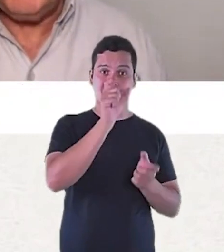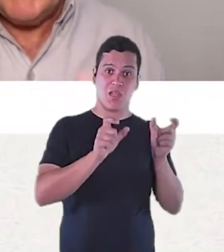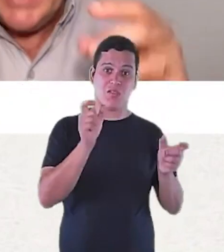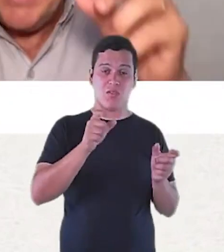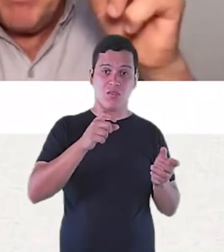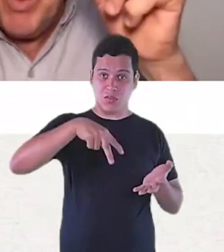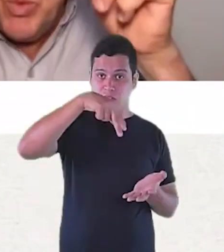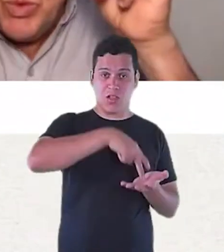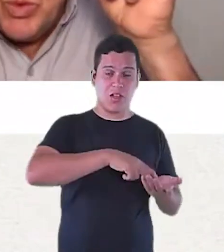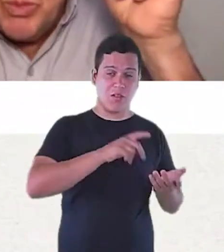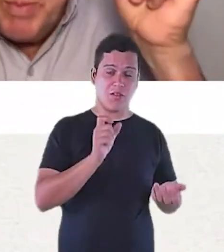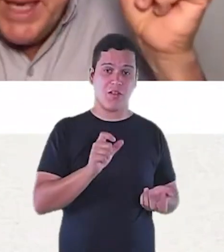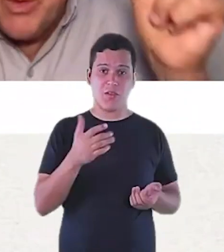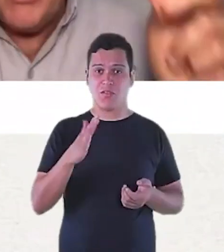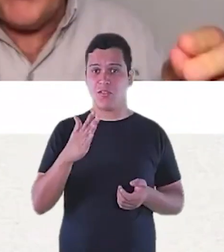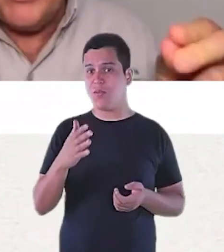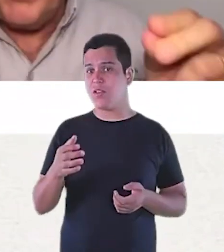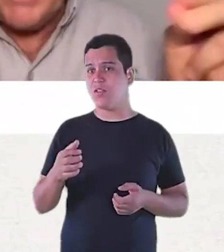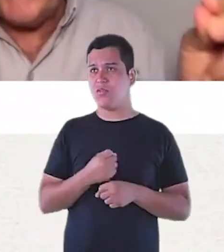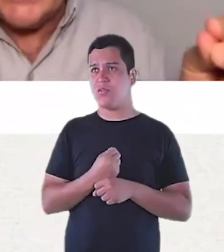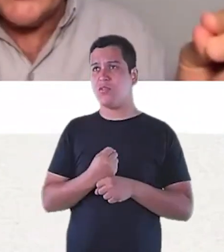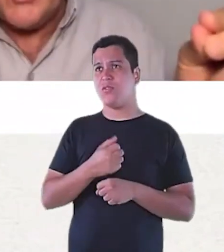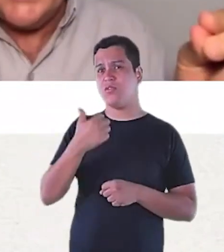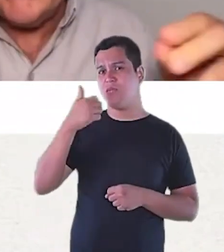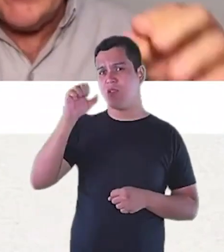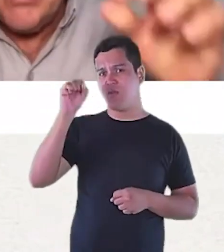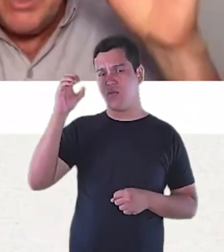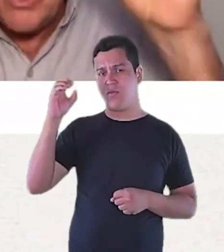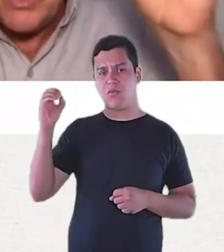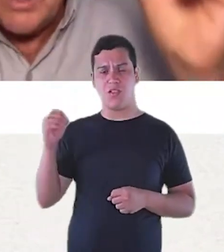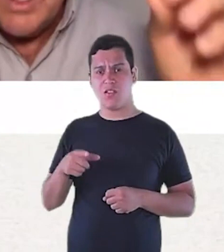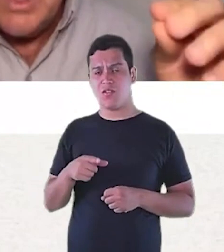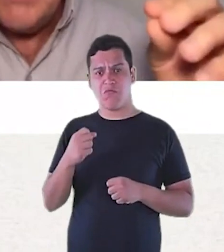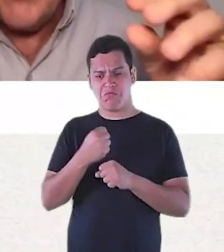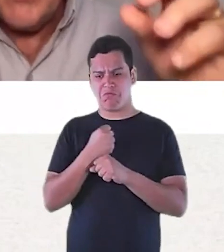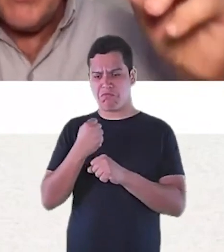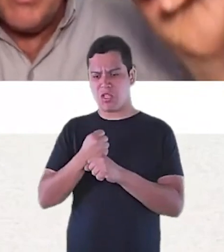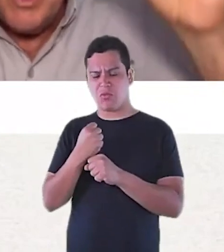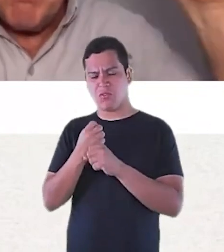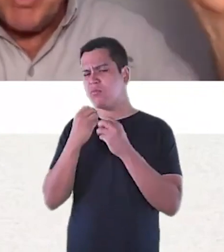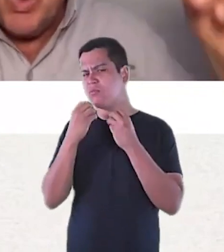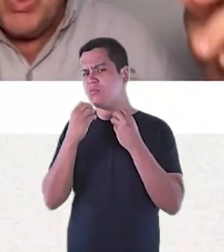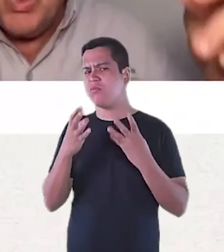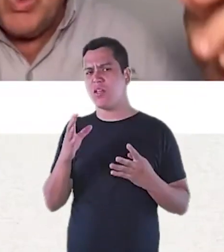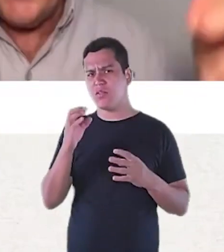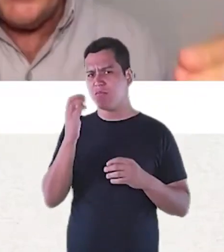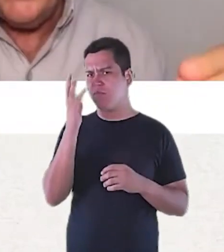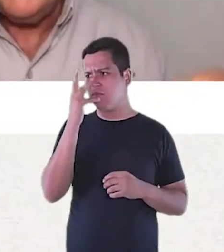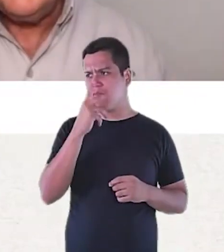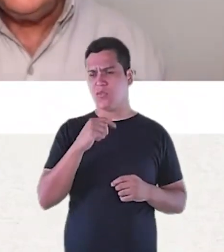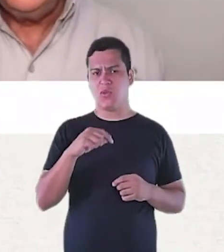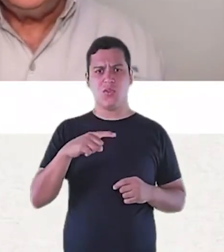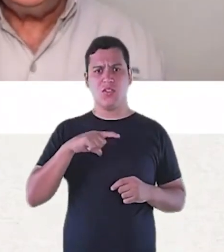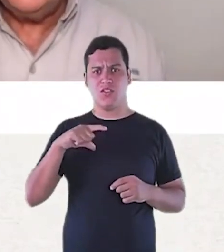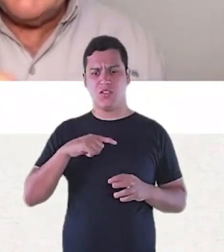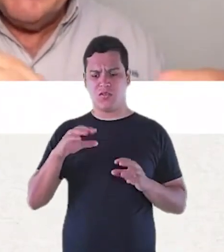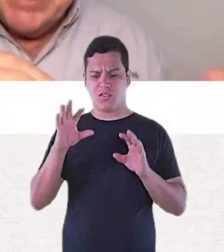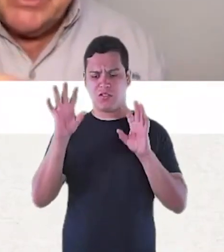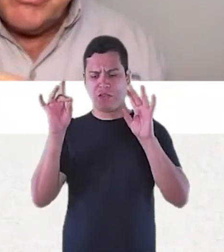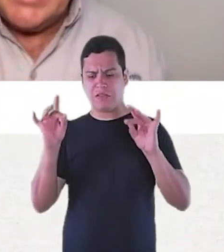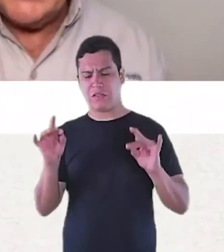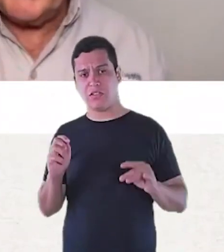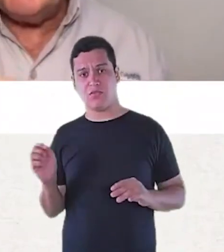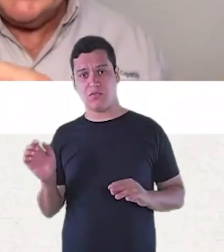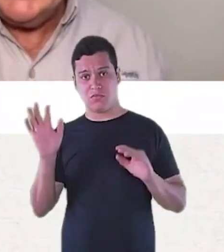XVIII, muito bem construído, parece uma joia, assim, em alto relevo, com bronze e ferro, e